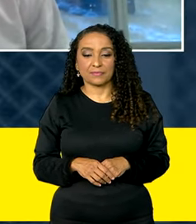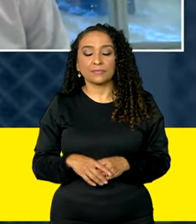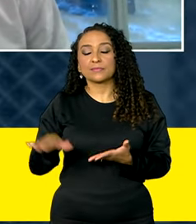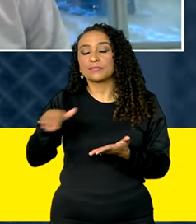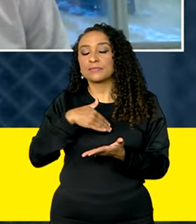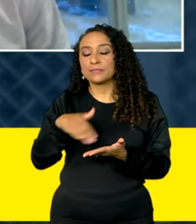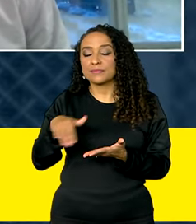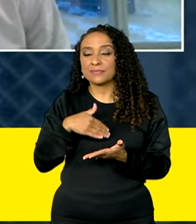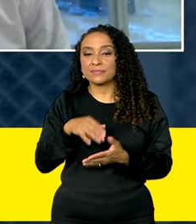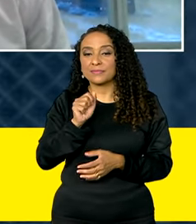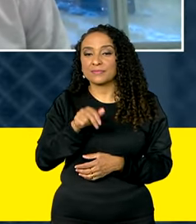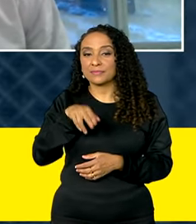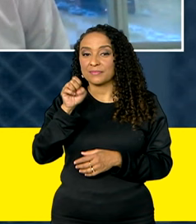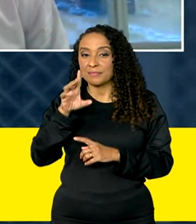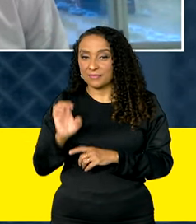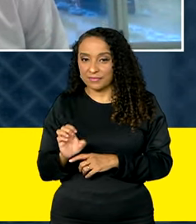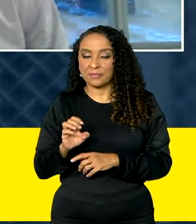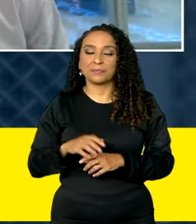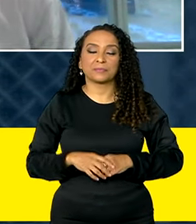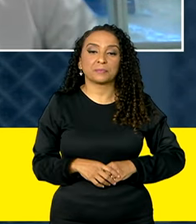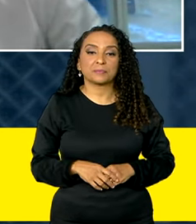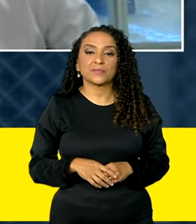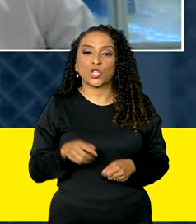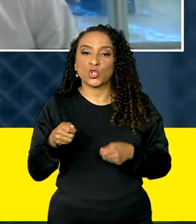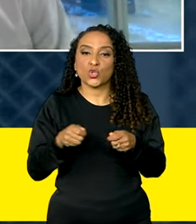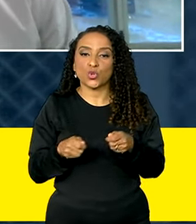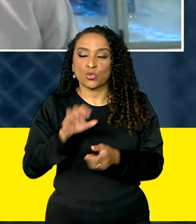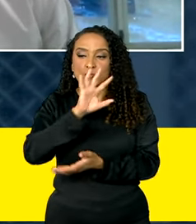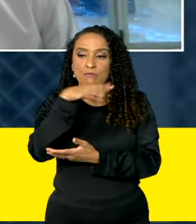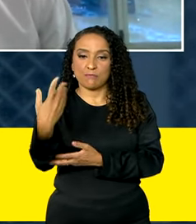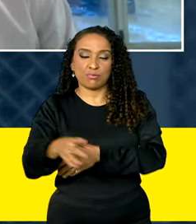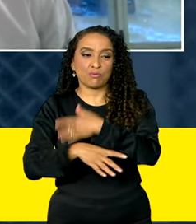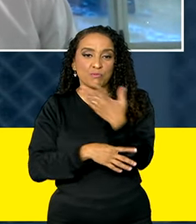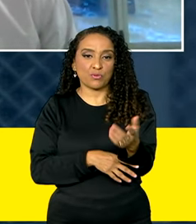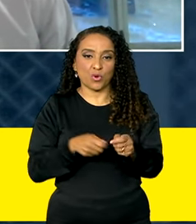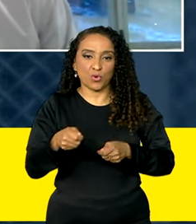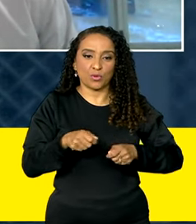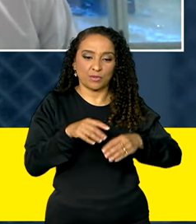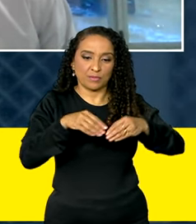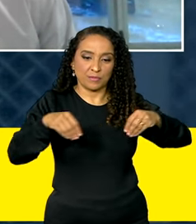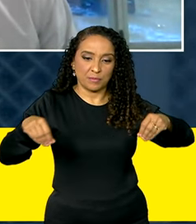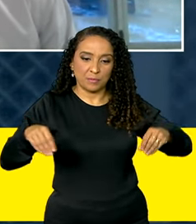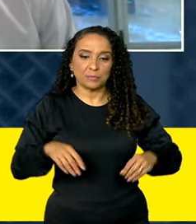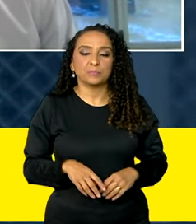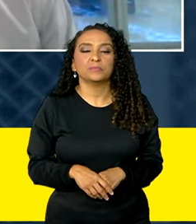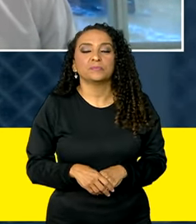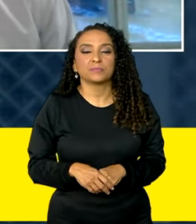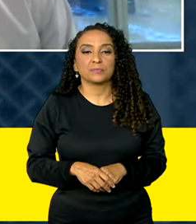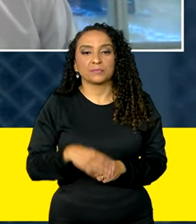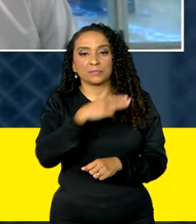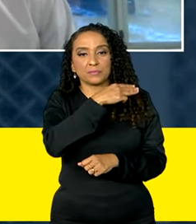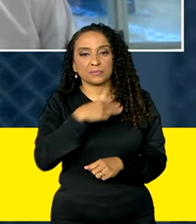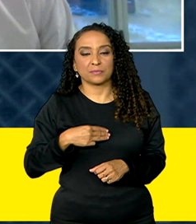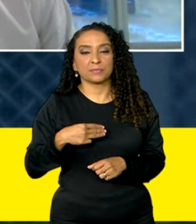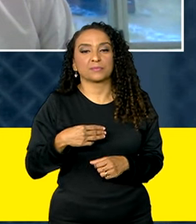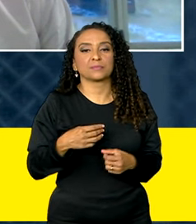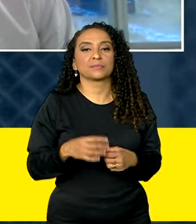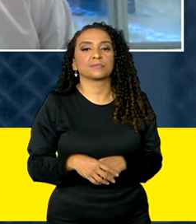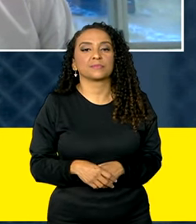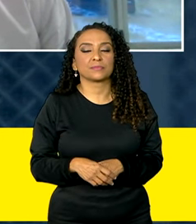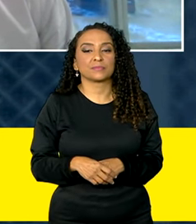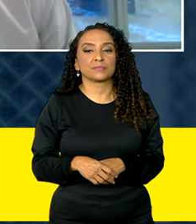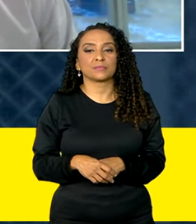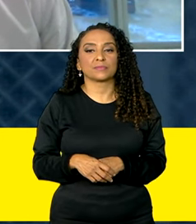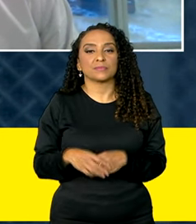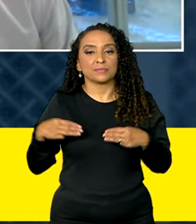Secretário André Lima, secretário extraordinário de Controle do Desmatamento e Controle Territorial do Ministério do Meio Ambiente e Mudança do